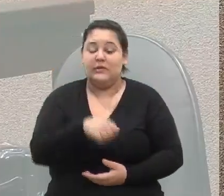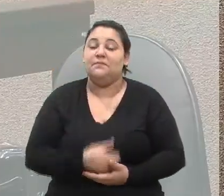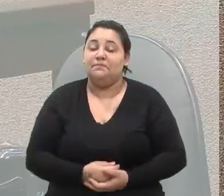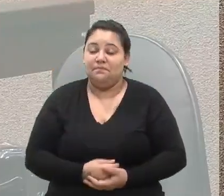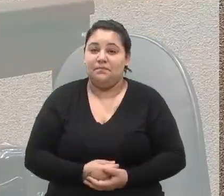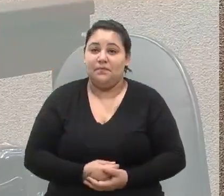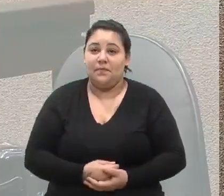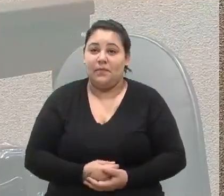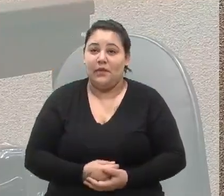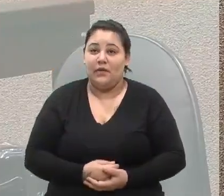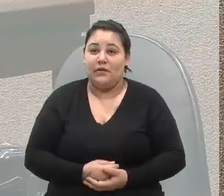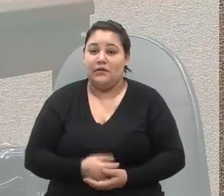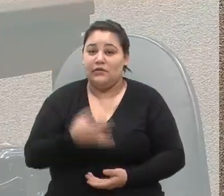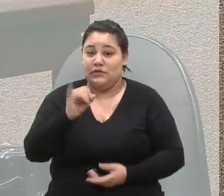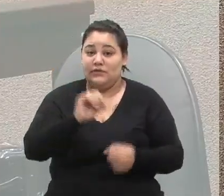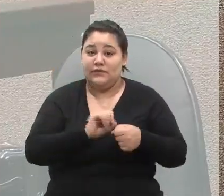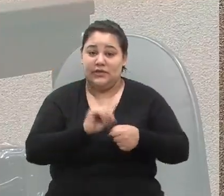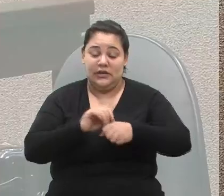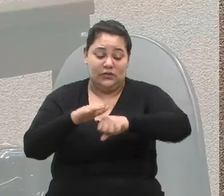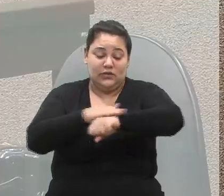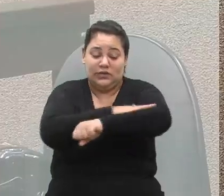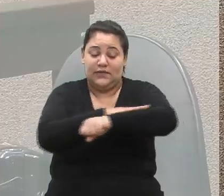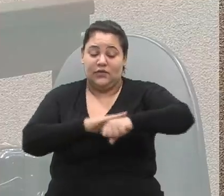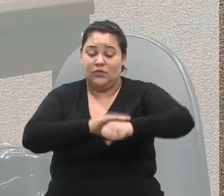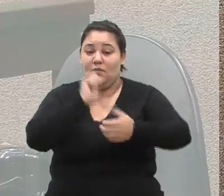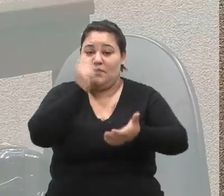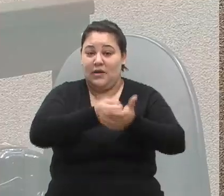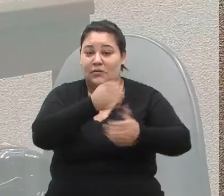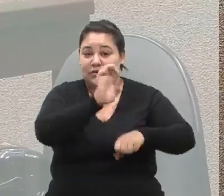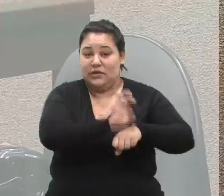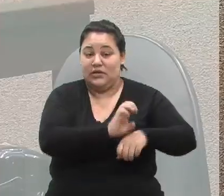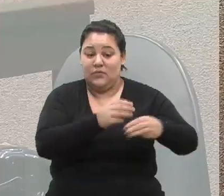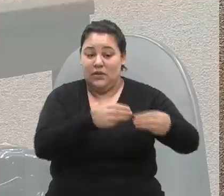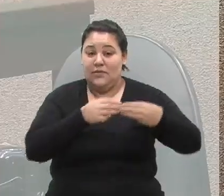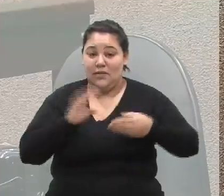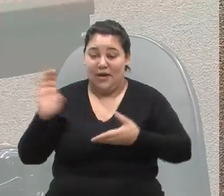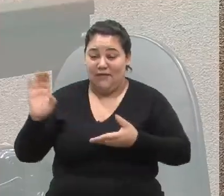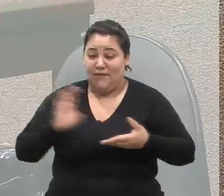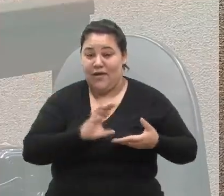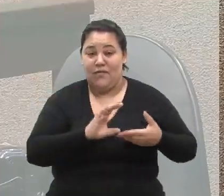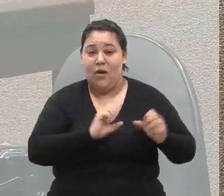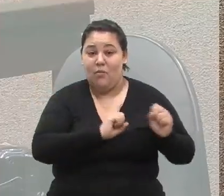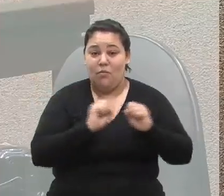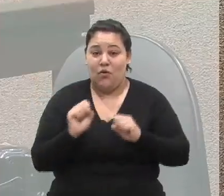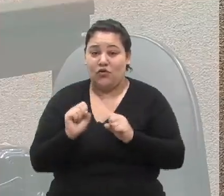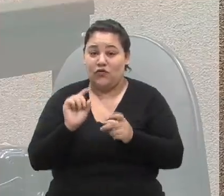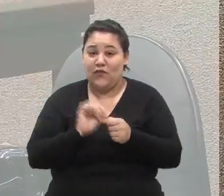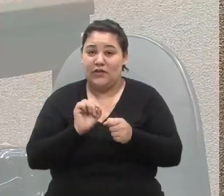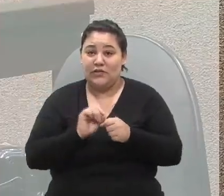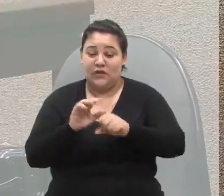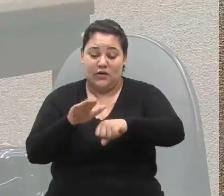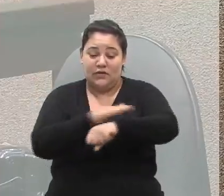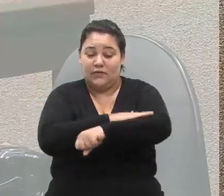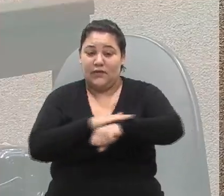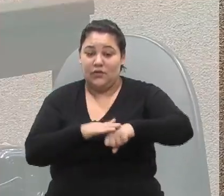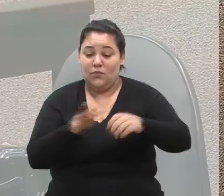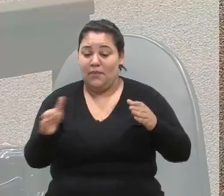Então, quando for feito o asfalto lá pago pelo Estado, uma emenda parlamentar pode fazer o asfalto de vocês no mesmo